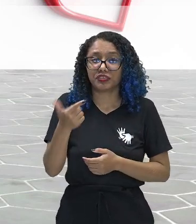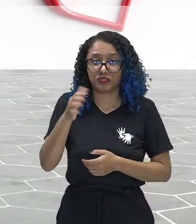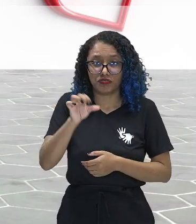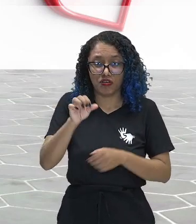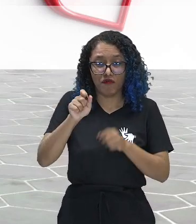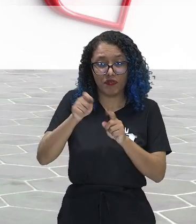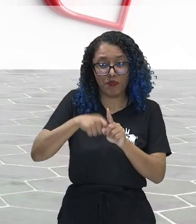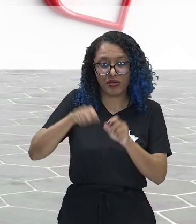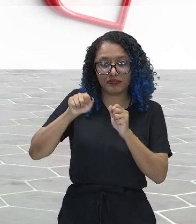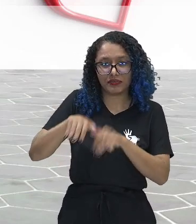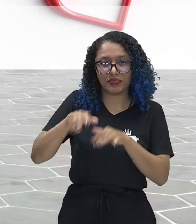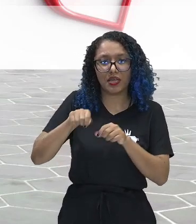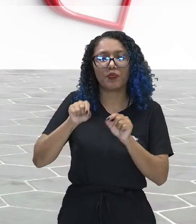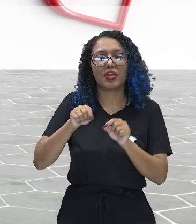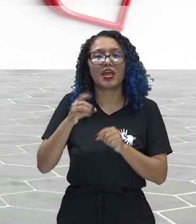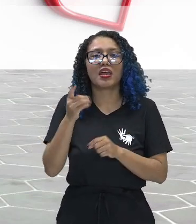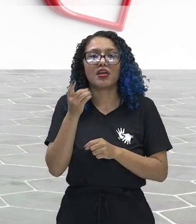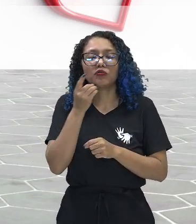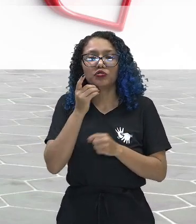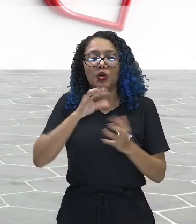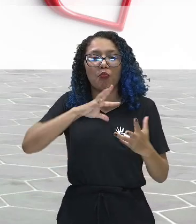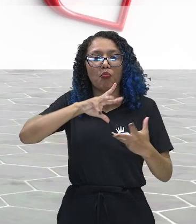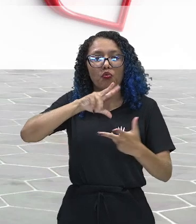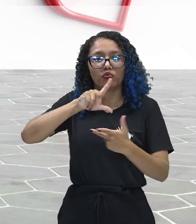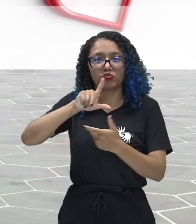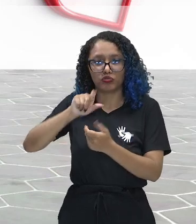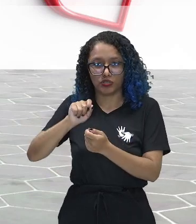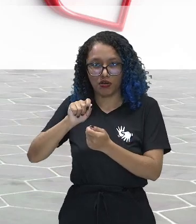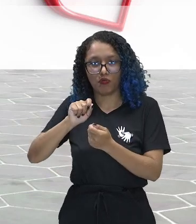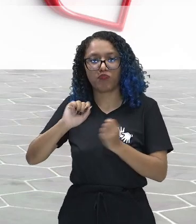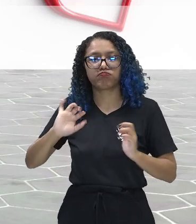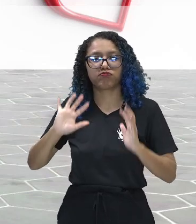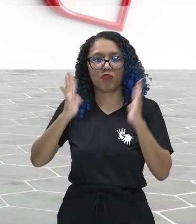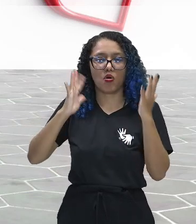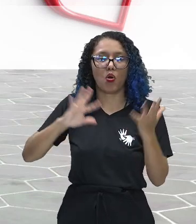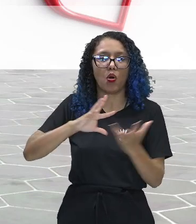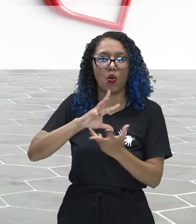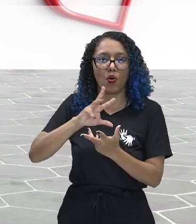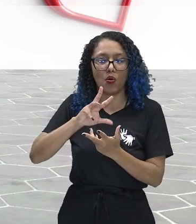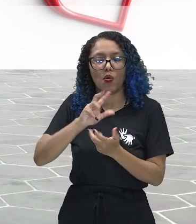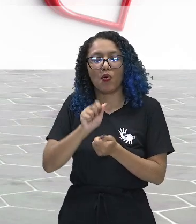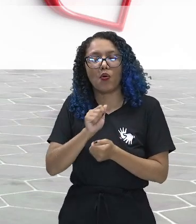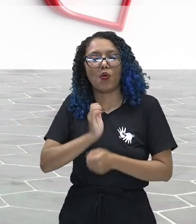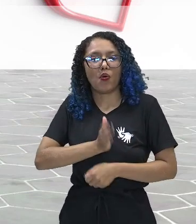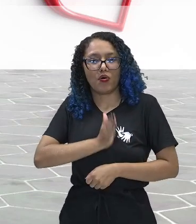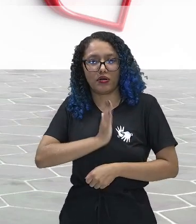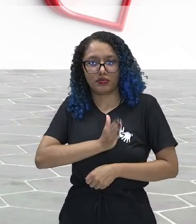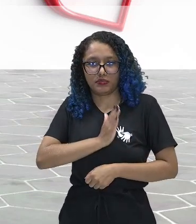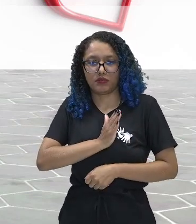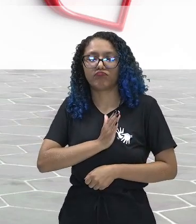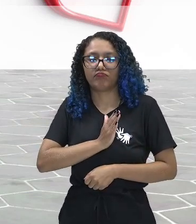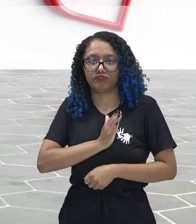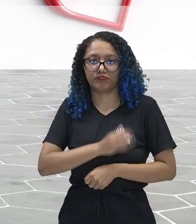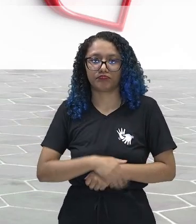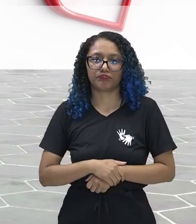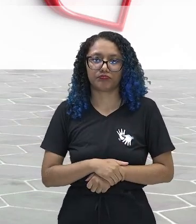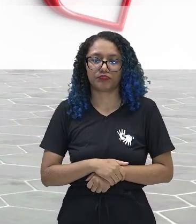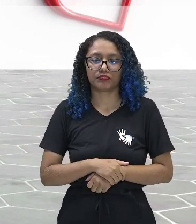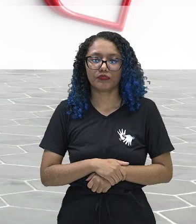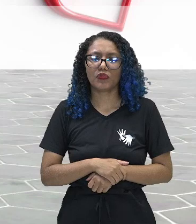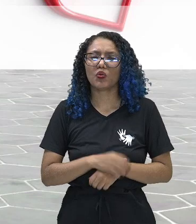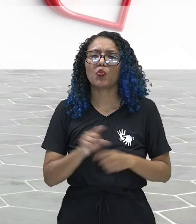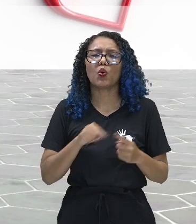Dia Mundial do Coração, é uma data comemorativa, né, celebrado em 29 de setembro. O objetivo